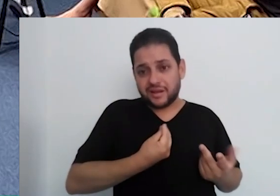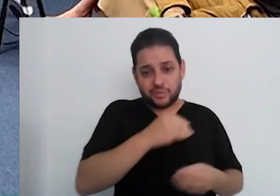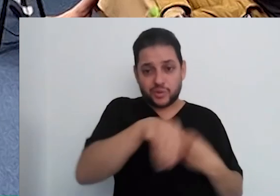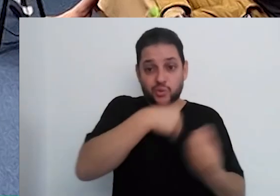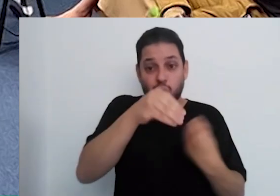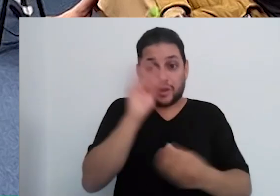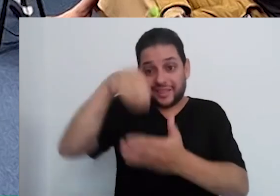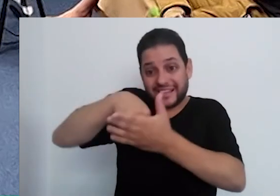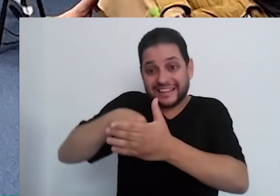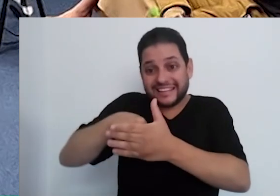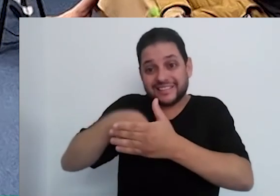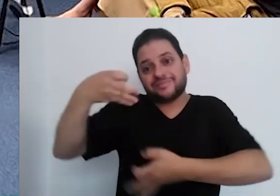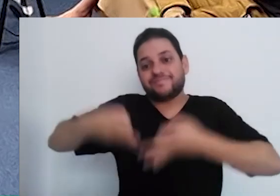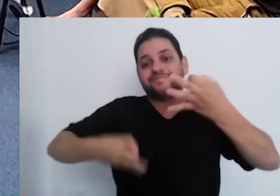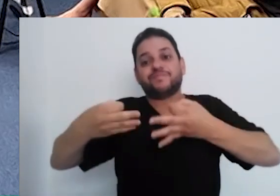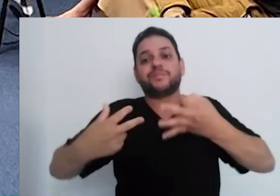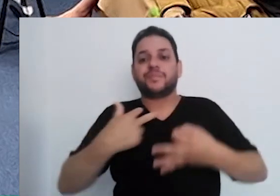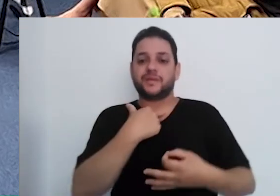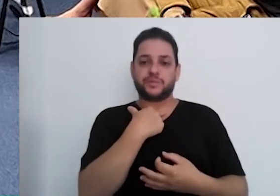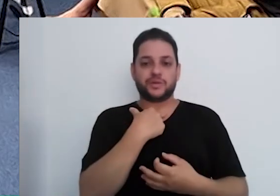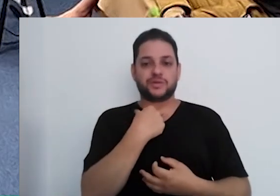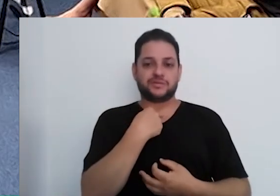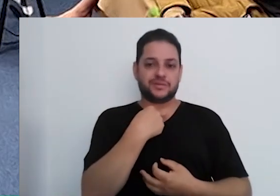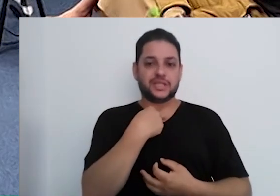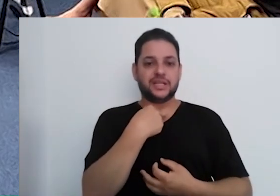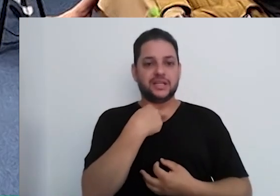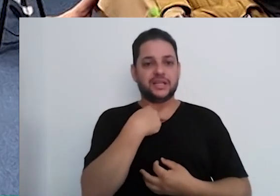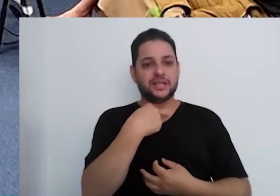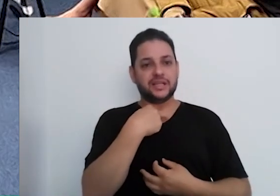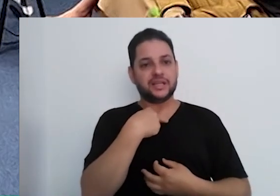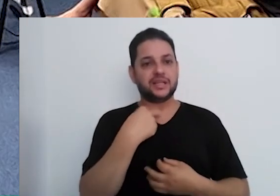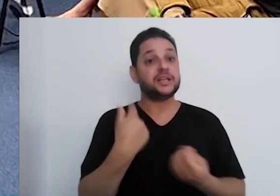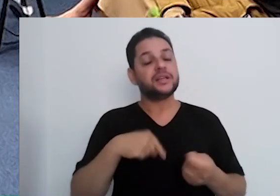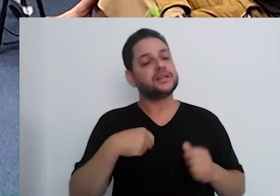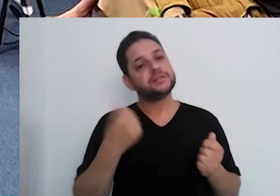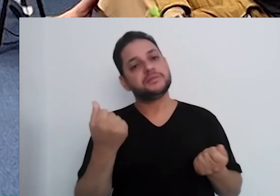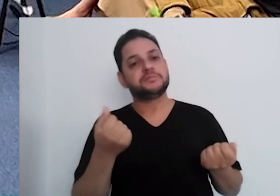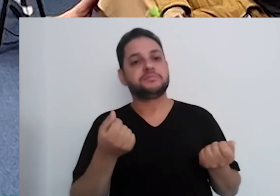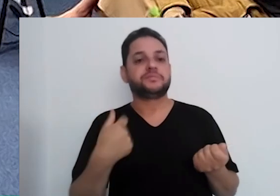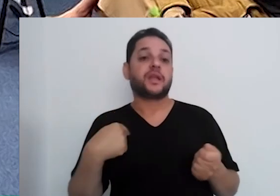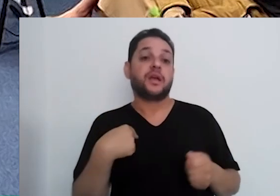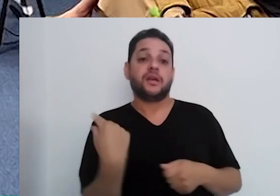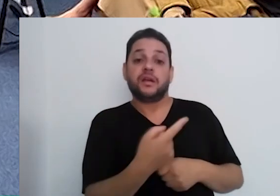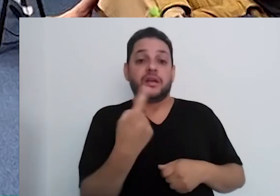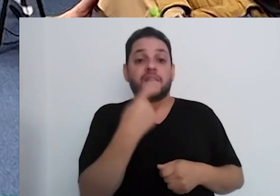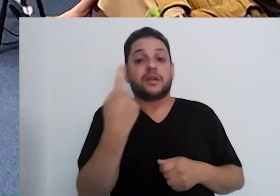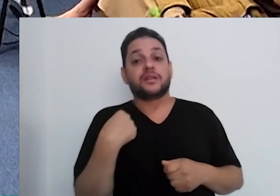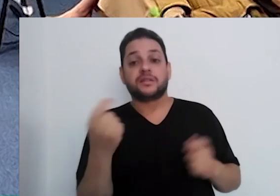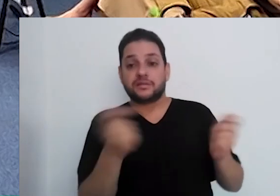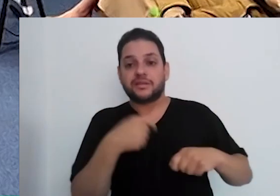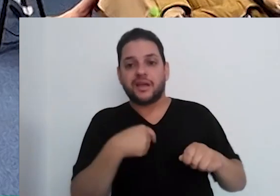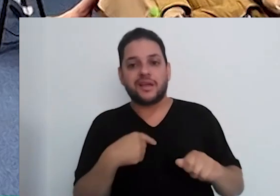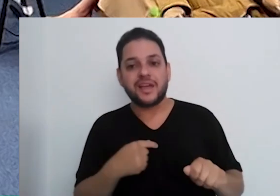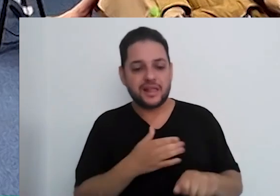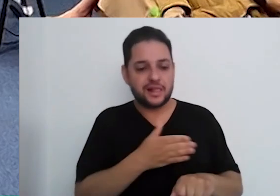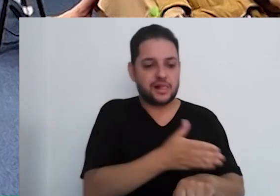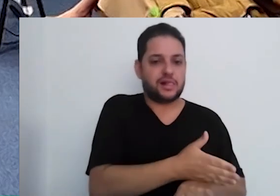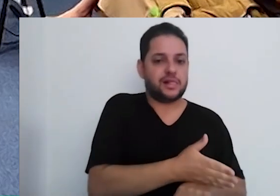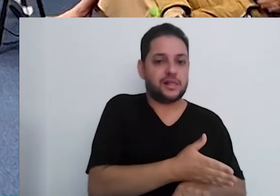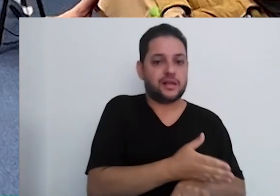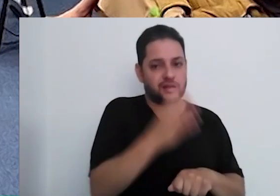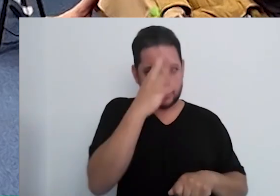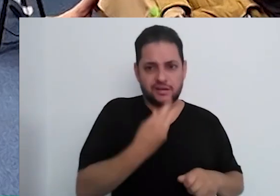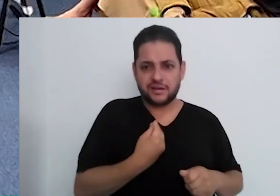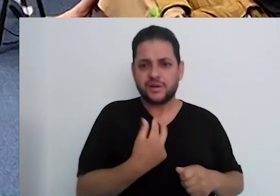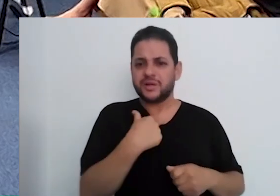Judiciário você tem essa clareza assim que a gente não pode entrar nessa esfera né Não não pode assim é perigoso não